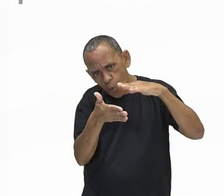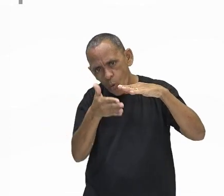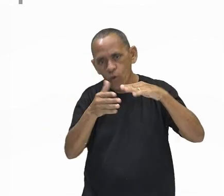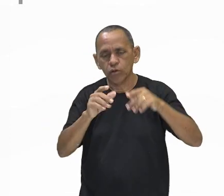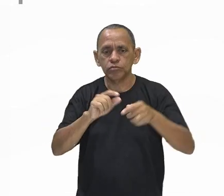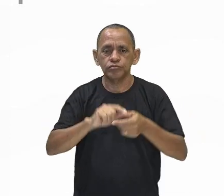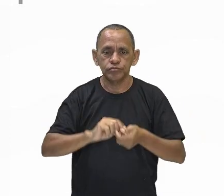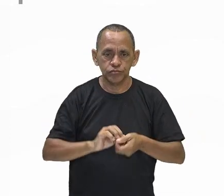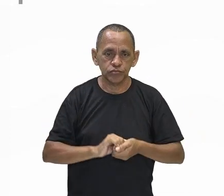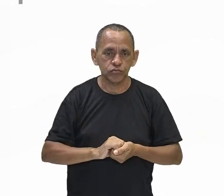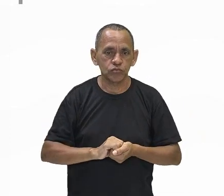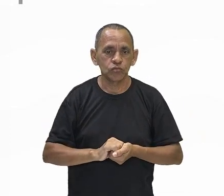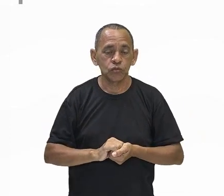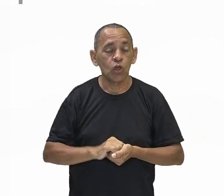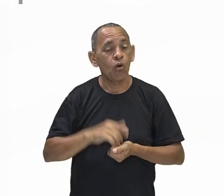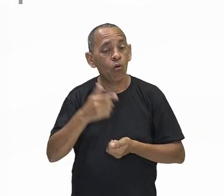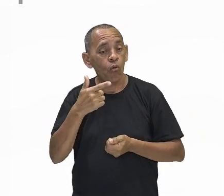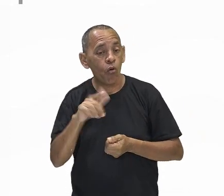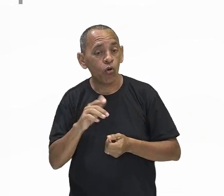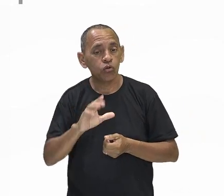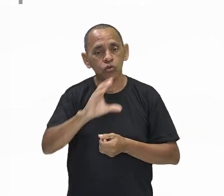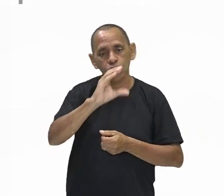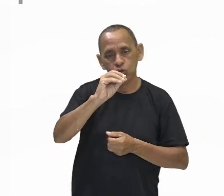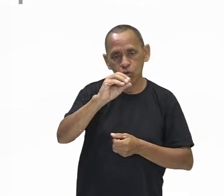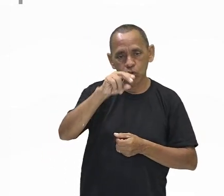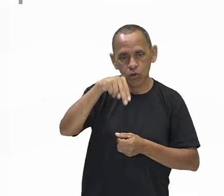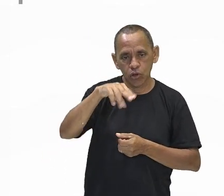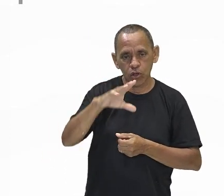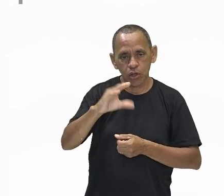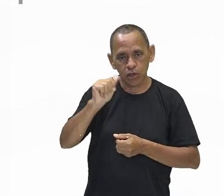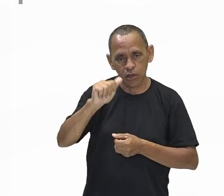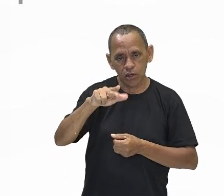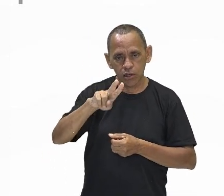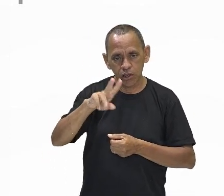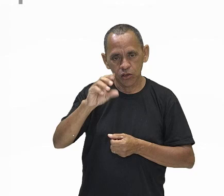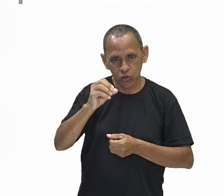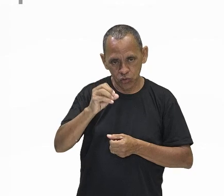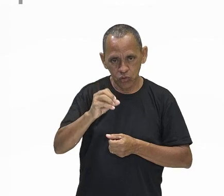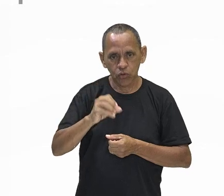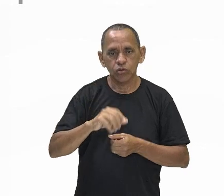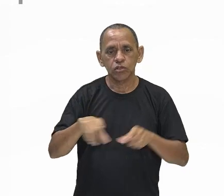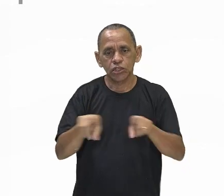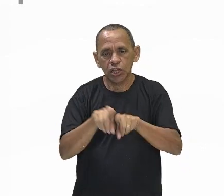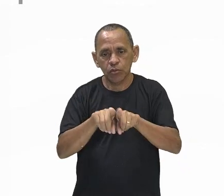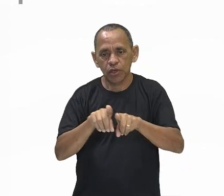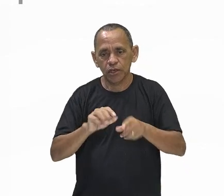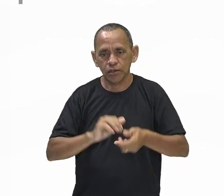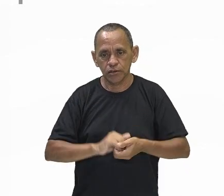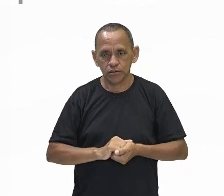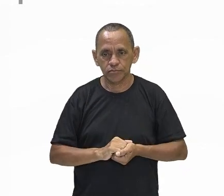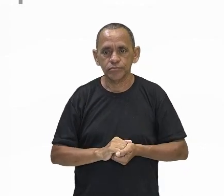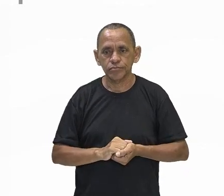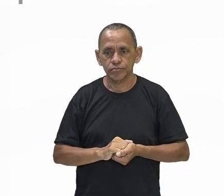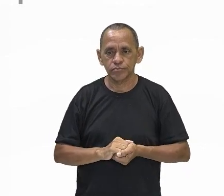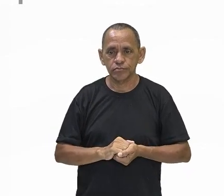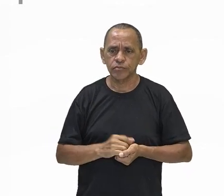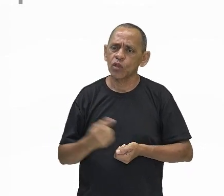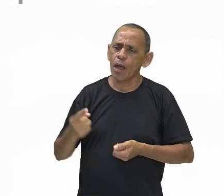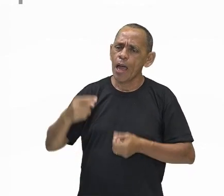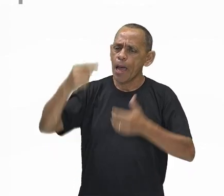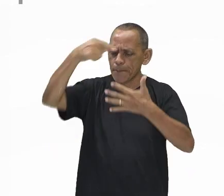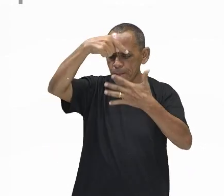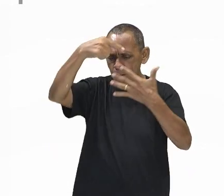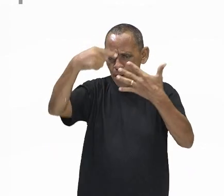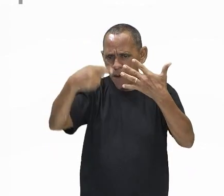lentes côncavo-convexas têm um lado côncavo e o outro convexo. Veja, olha, que está bem alinhado do que a gente vem